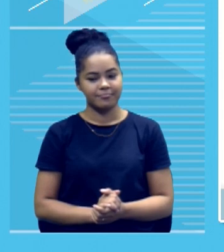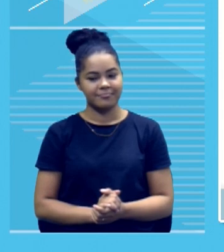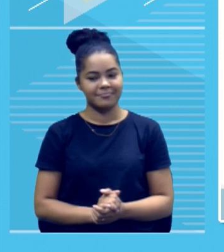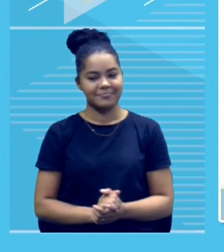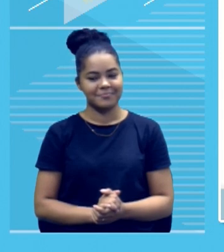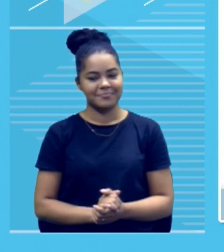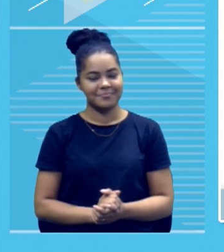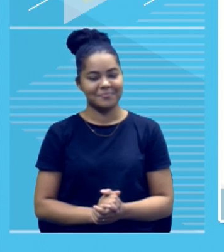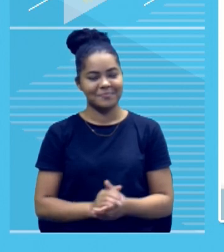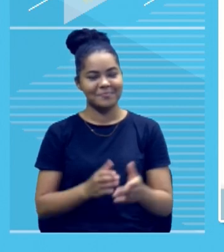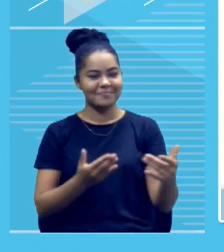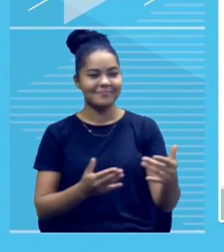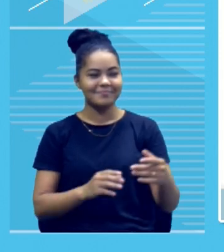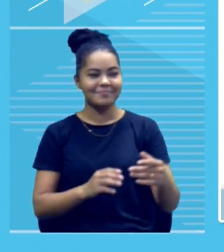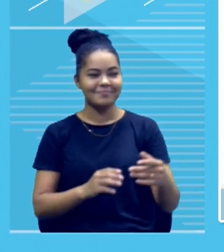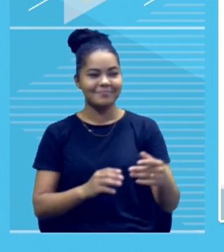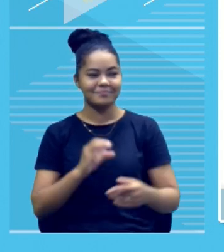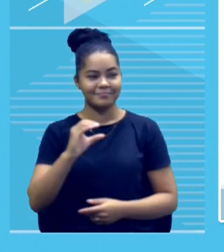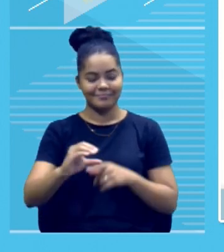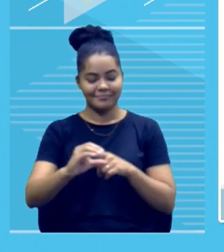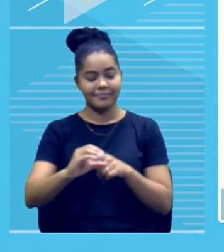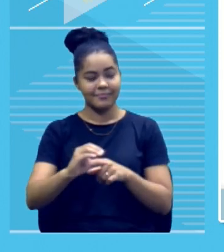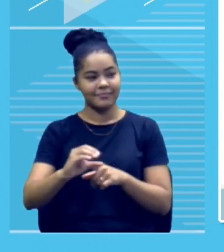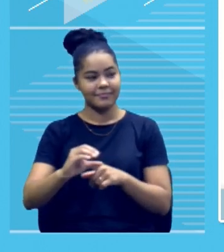vamos ver esses carbonos aqui, ó. O primeiro carbono, ó.